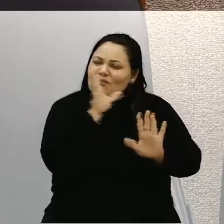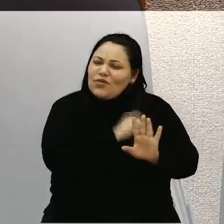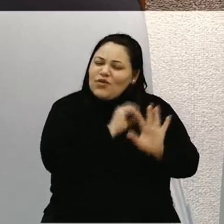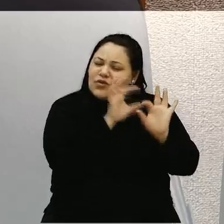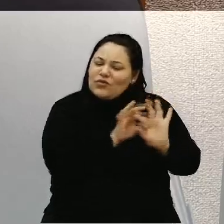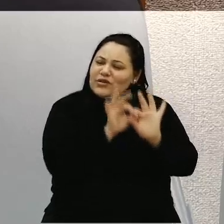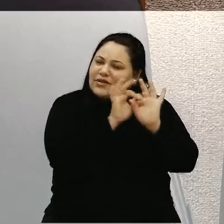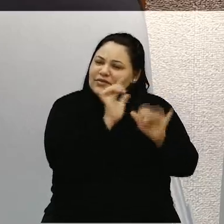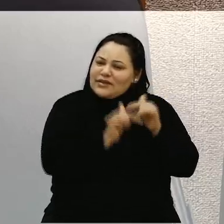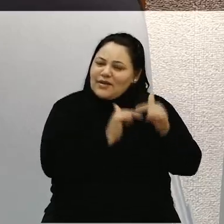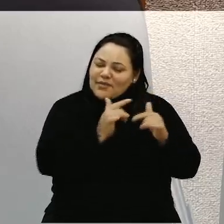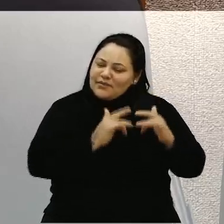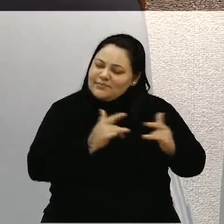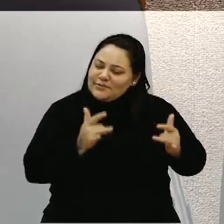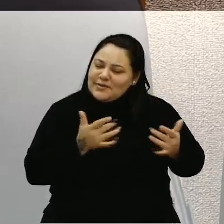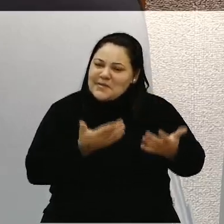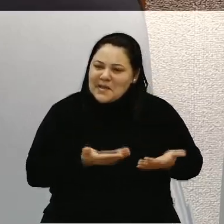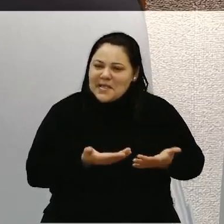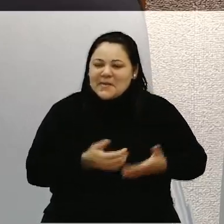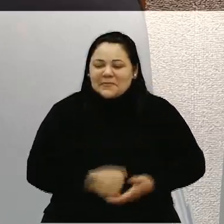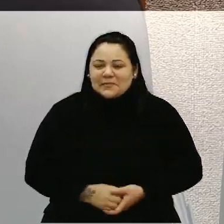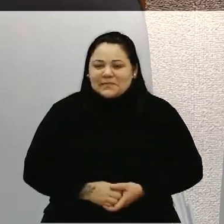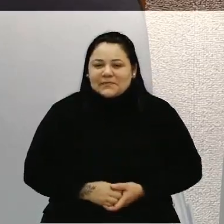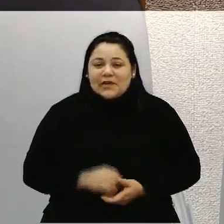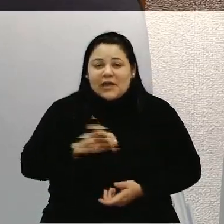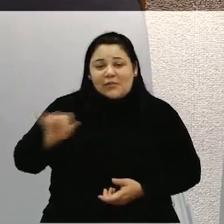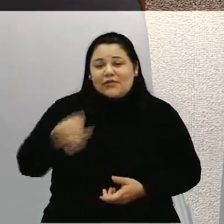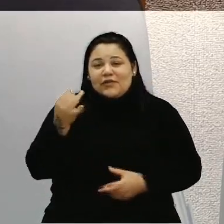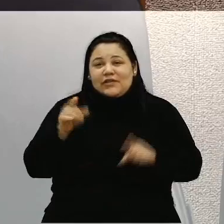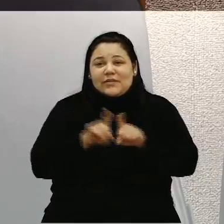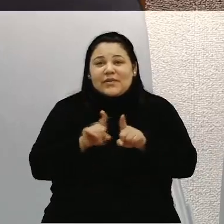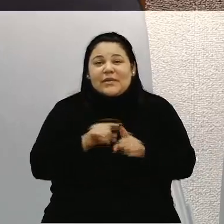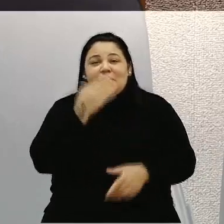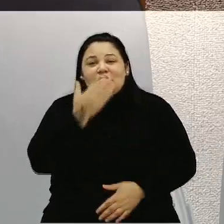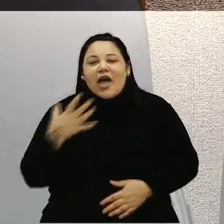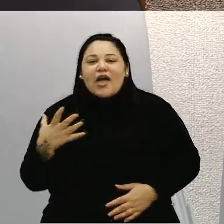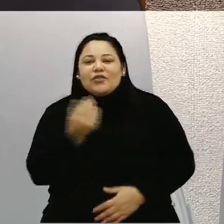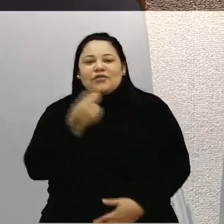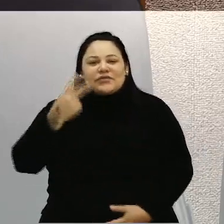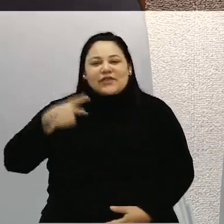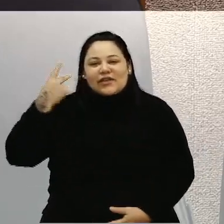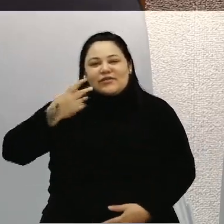trabalho e solidariedade. E aproveito então e peço para os colegas